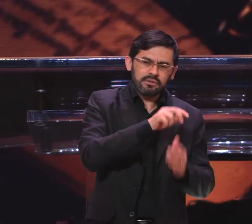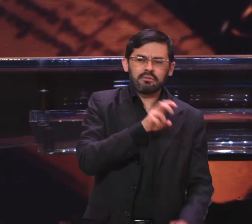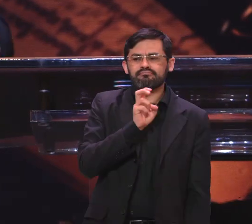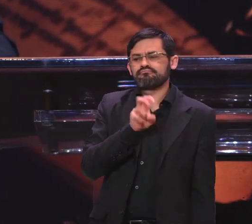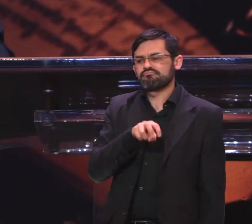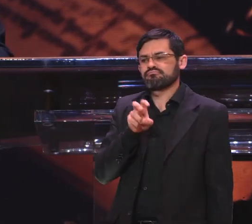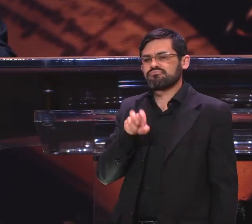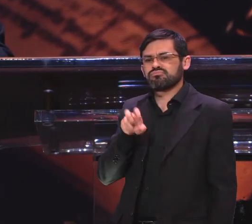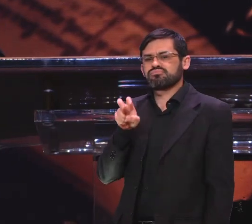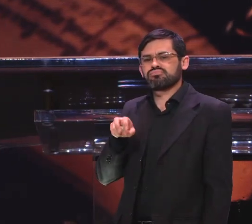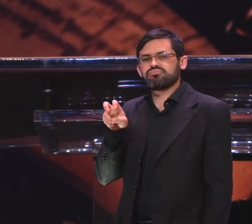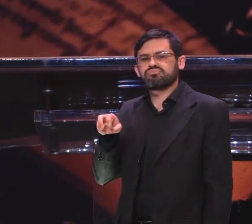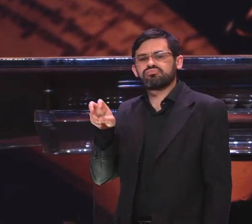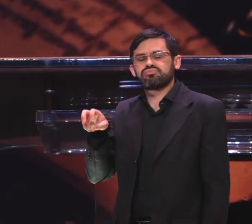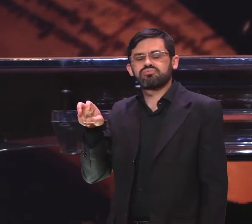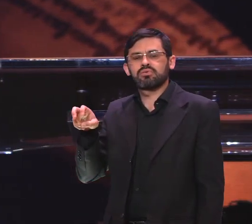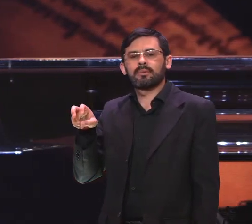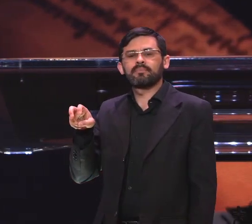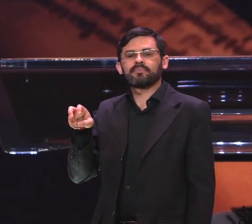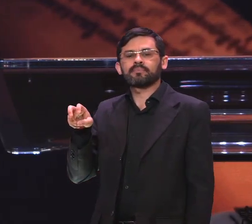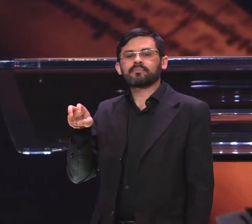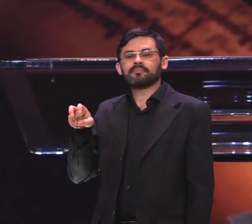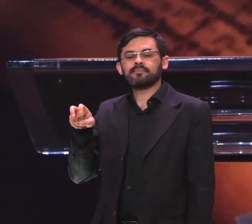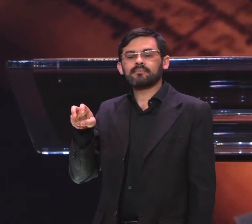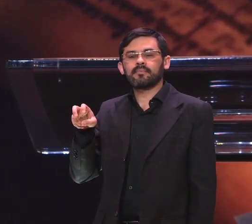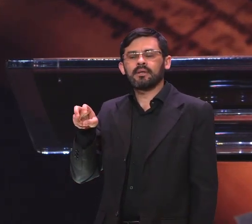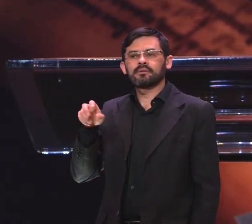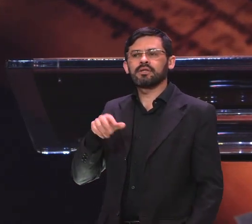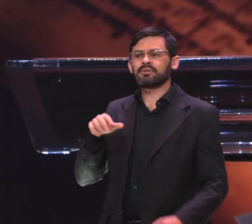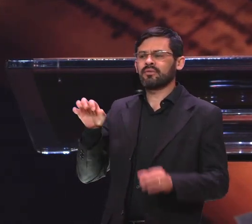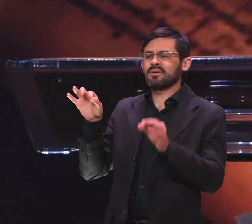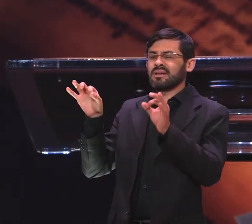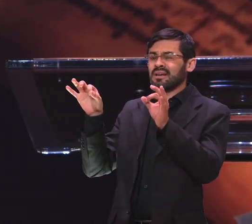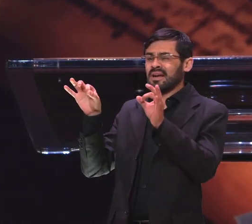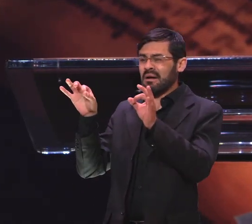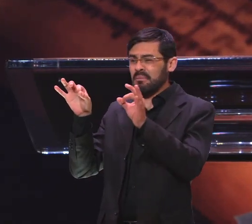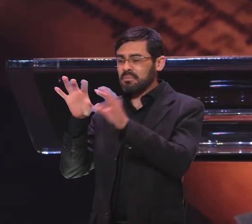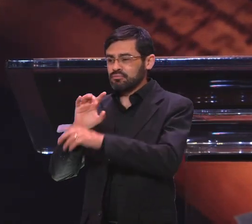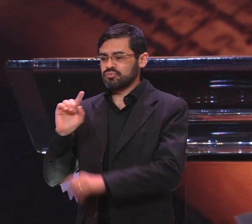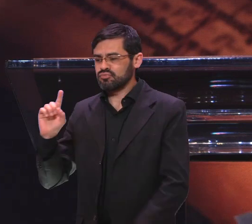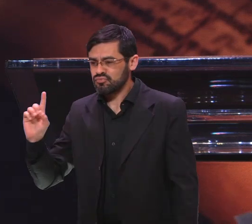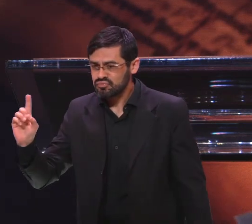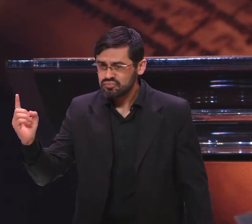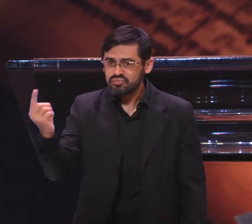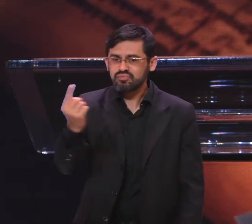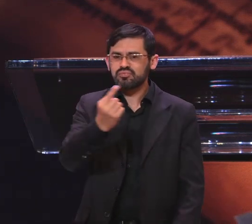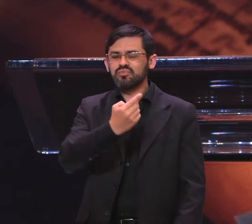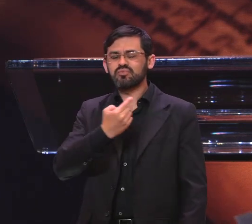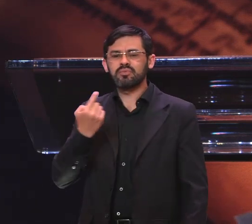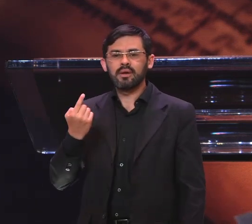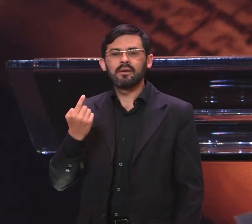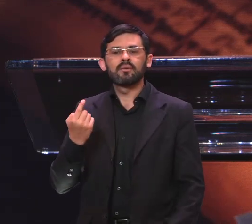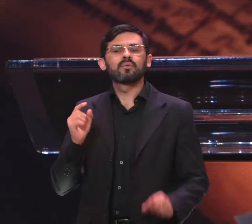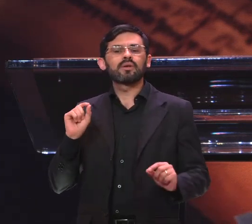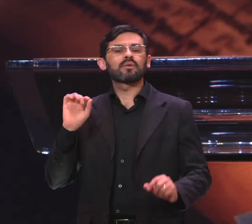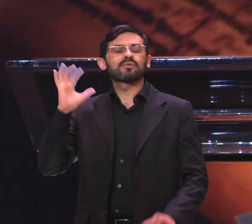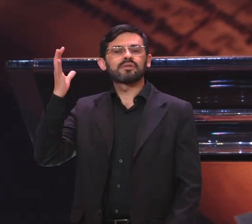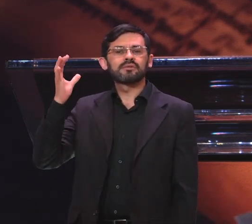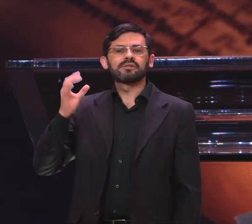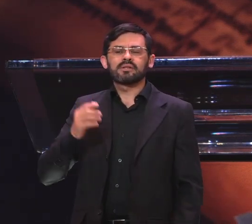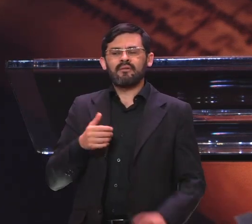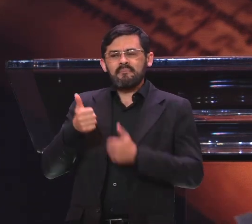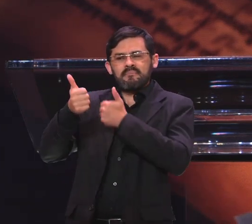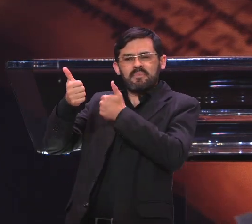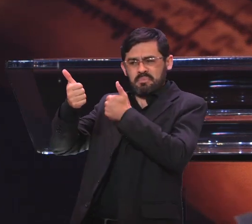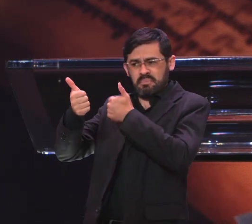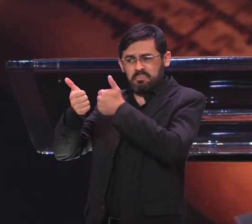andando, e quando eu estava terminando a volta assim, né, no Barigui, eu ia já, meu carro